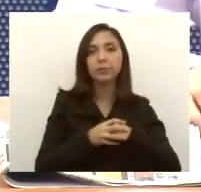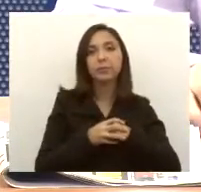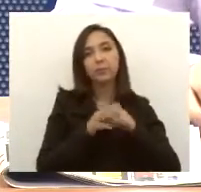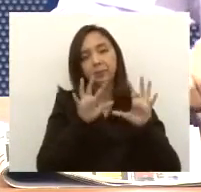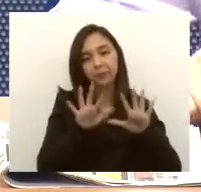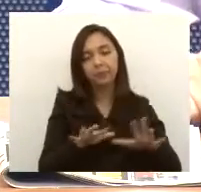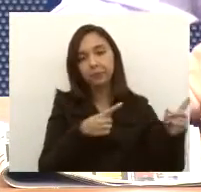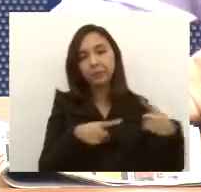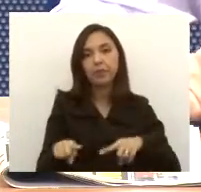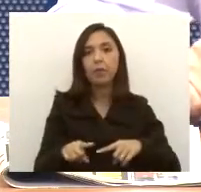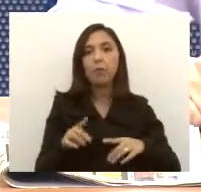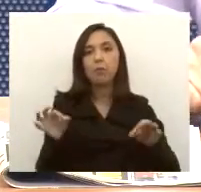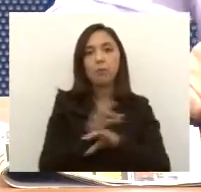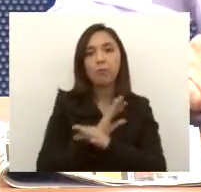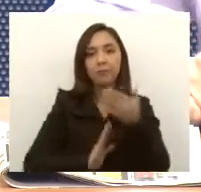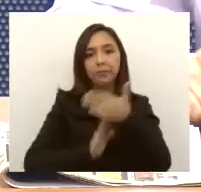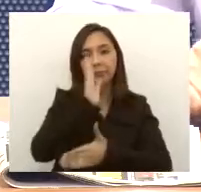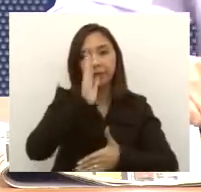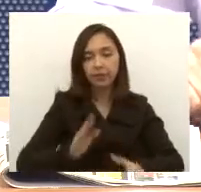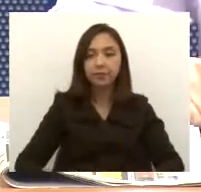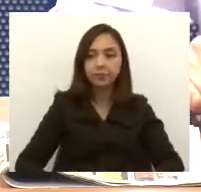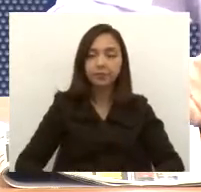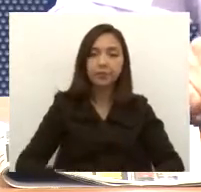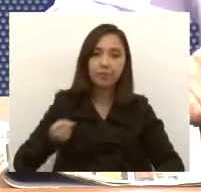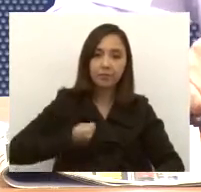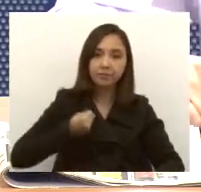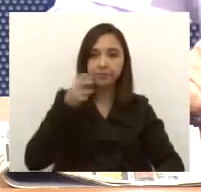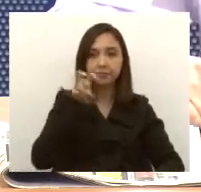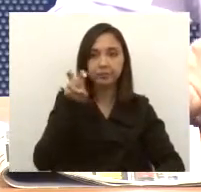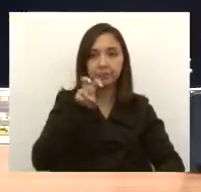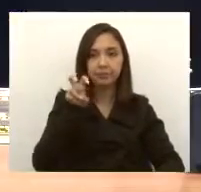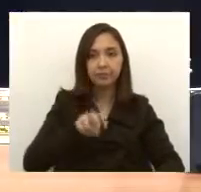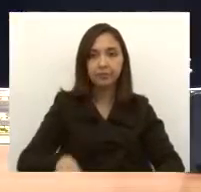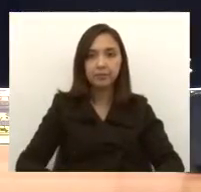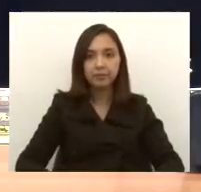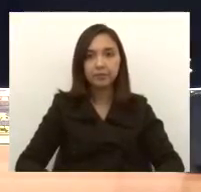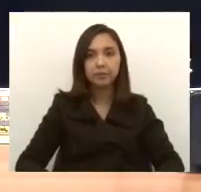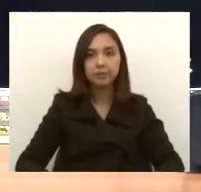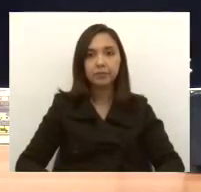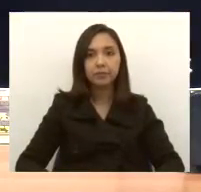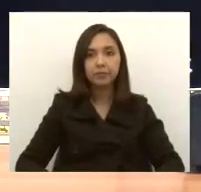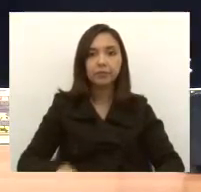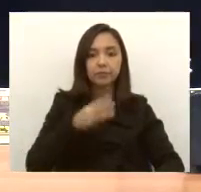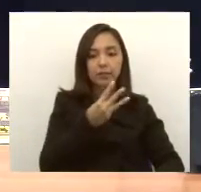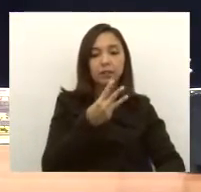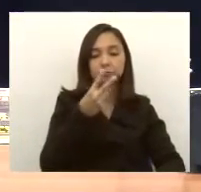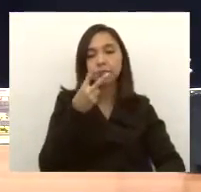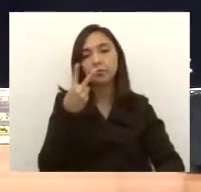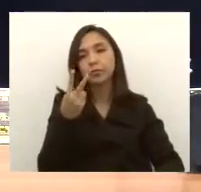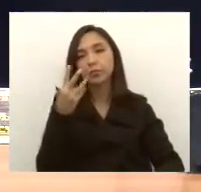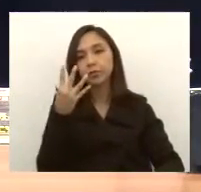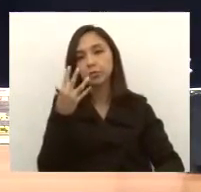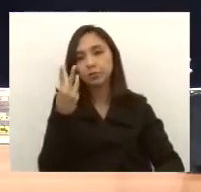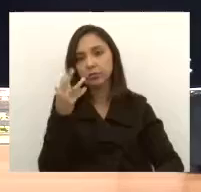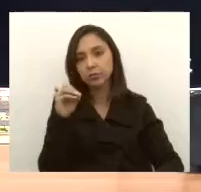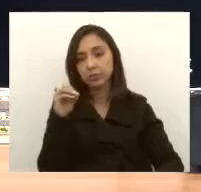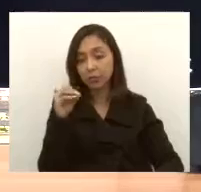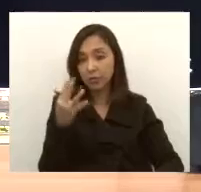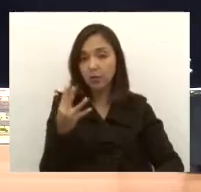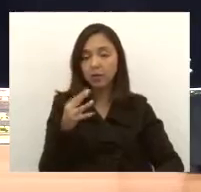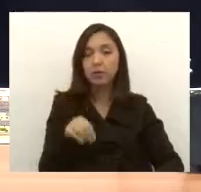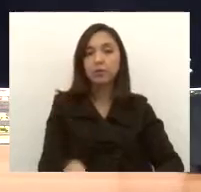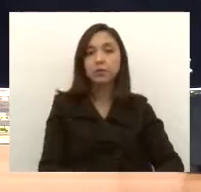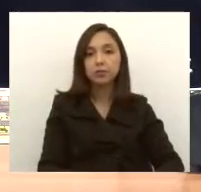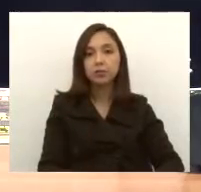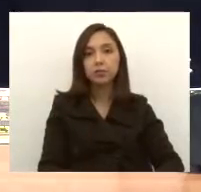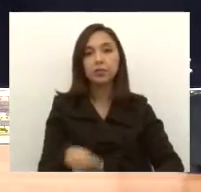permanecem comissões, contrários se manifestem. Encerrada a votação, aprovado em caminho. Item quinto. Leitura, discussão e votação do requerimento 3.304 de 2015. Informações referentes ao